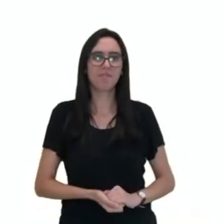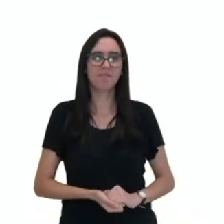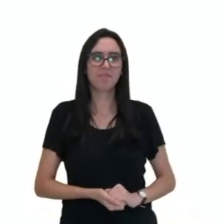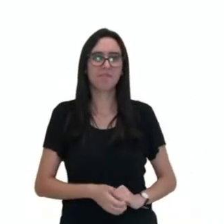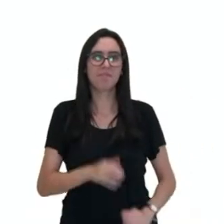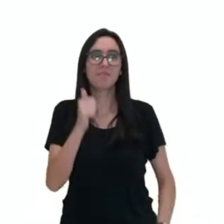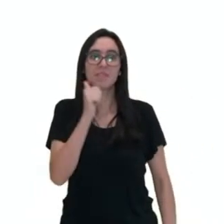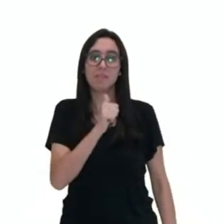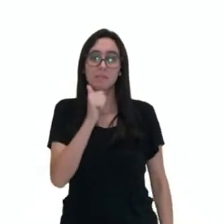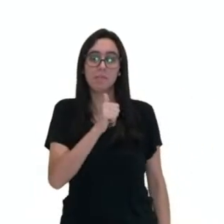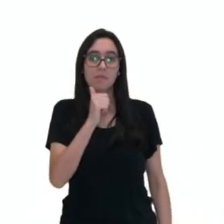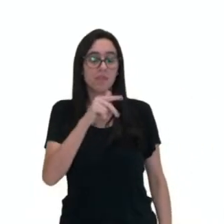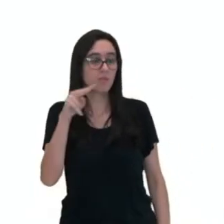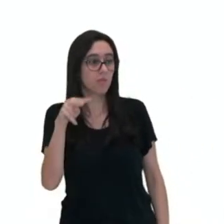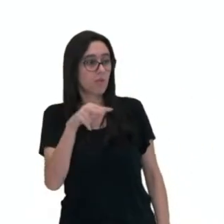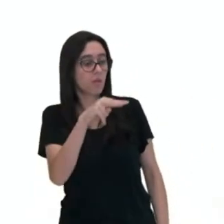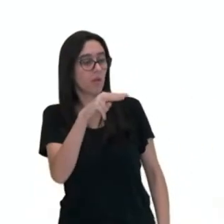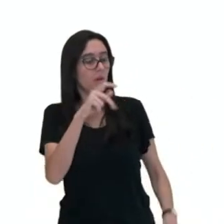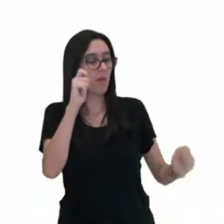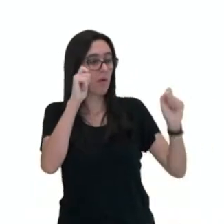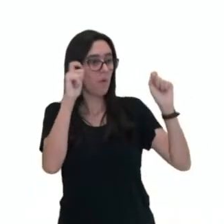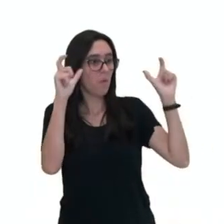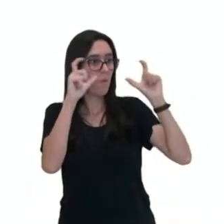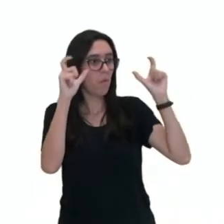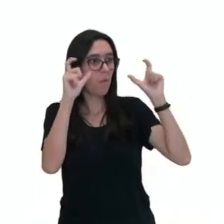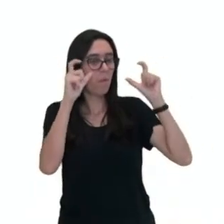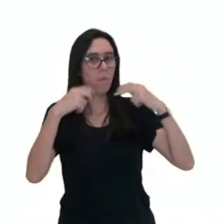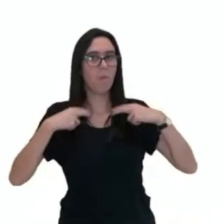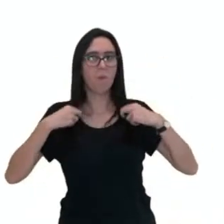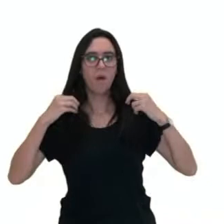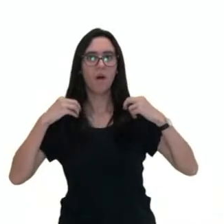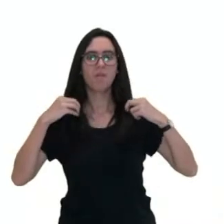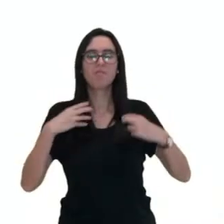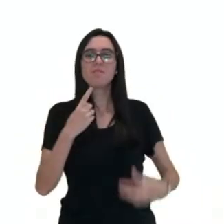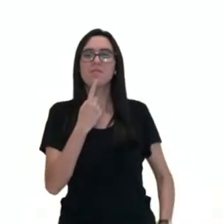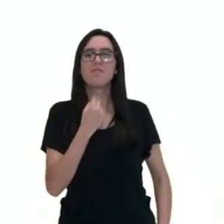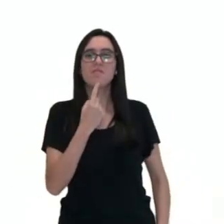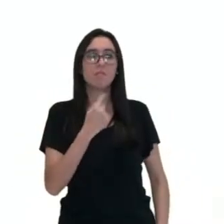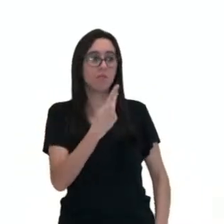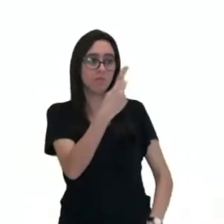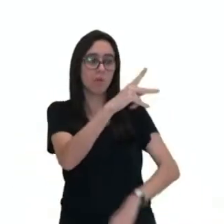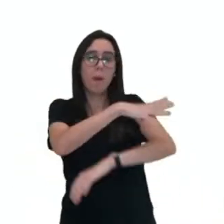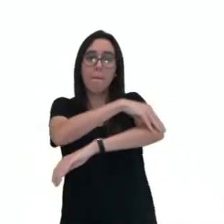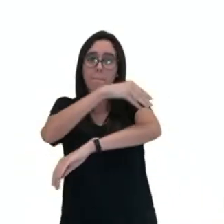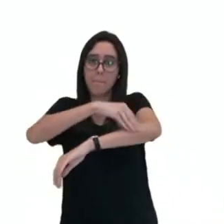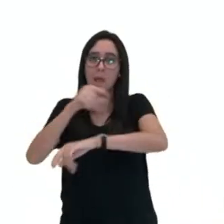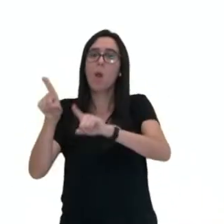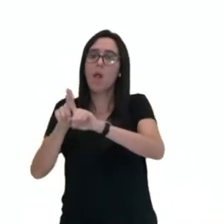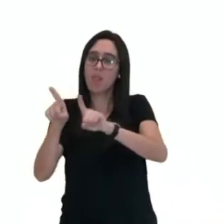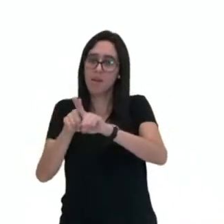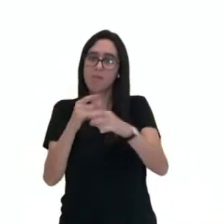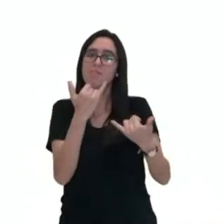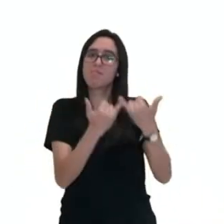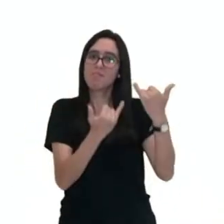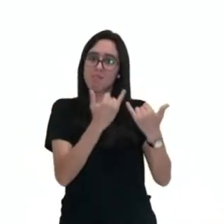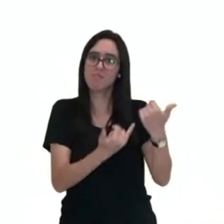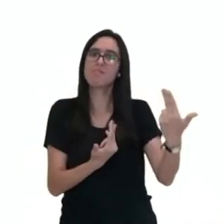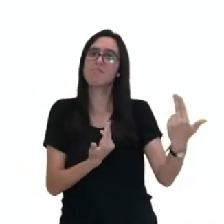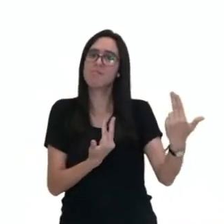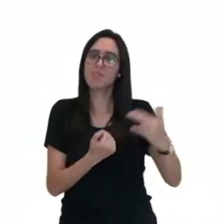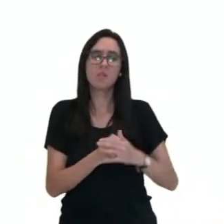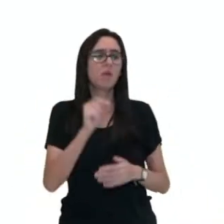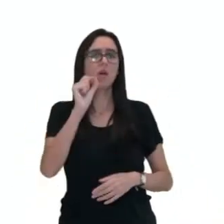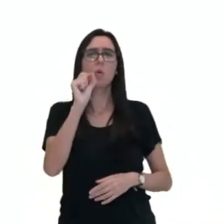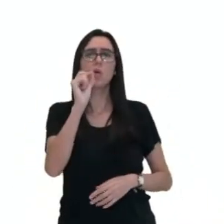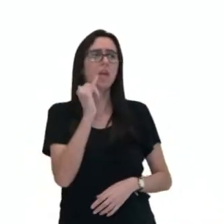sob os cabelos, fascinada, séria. Os pelos de ambos eram curtos, vermelhos. Que foi que se disseram?